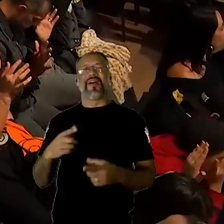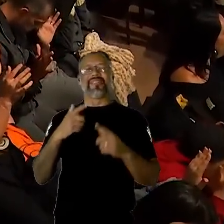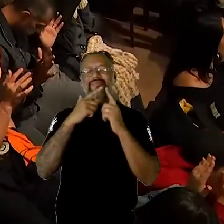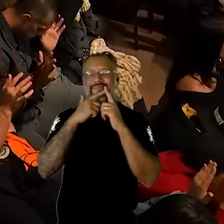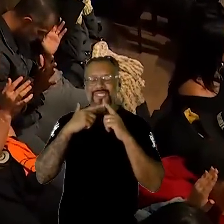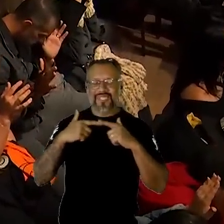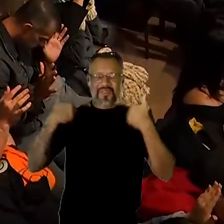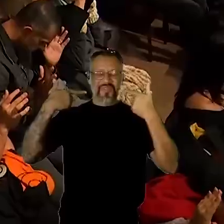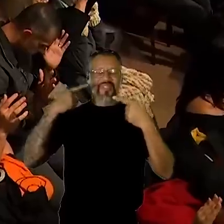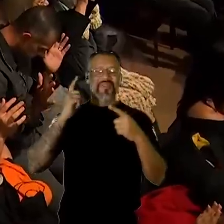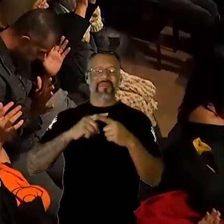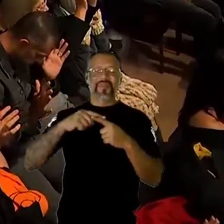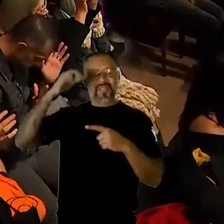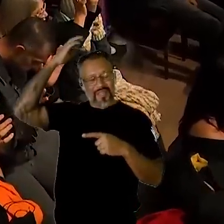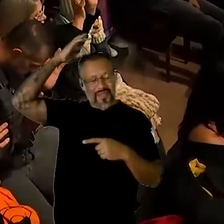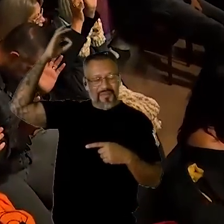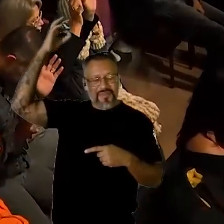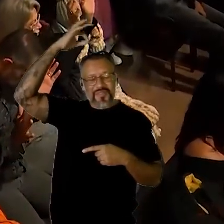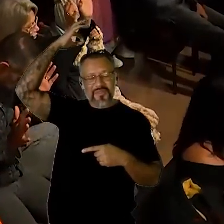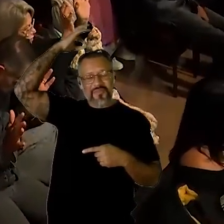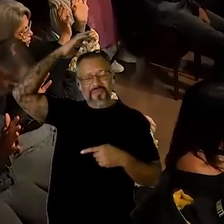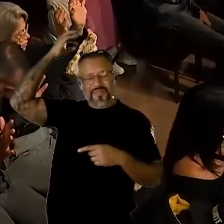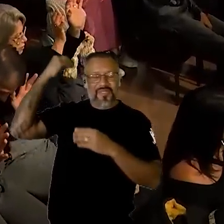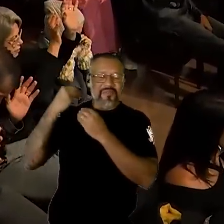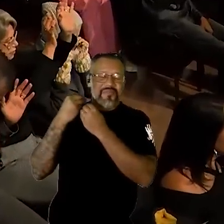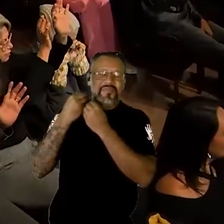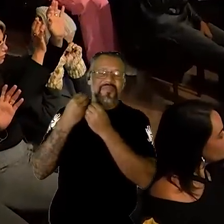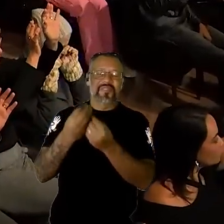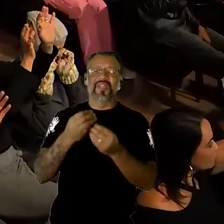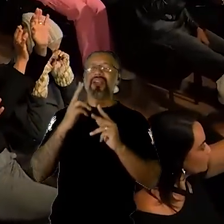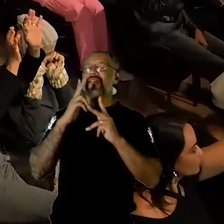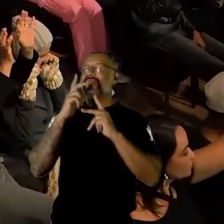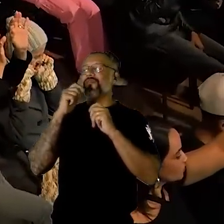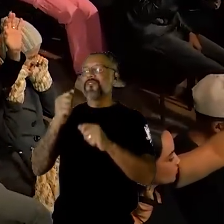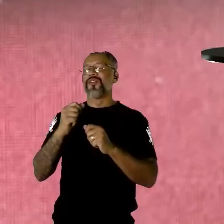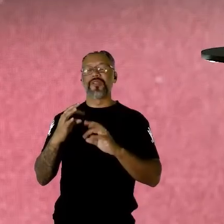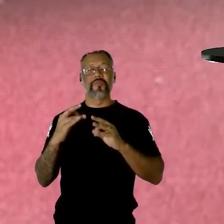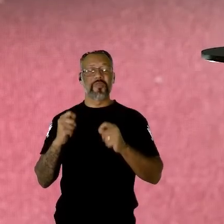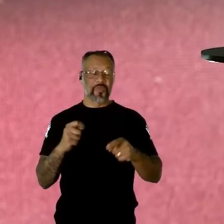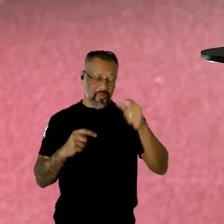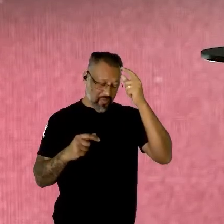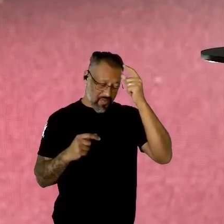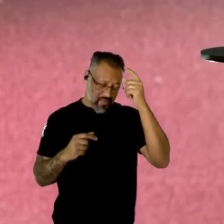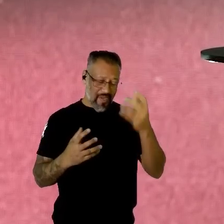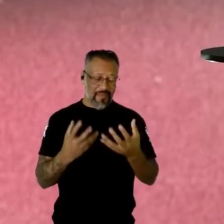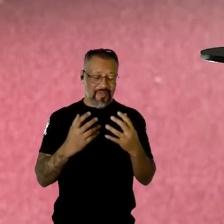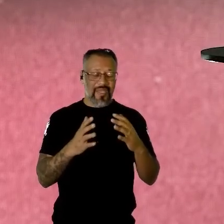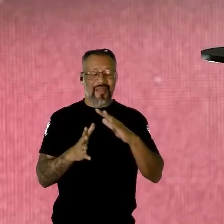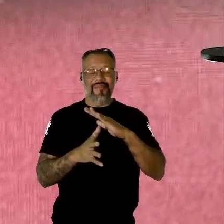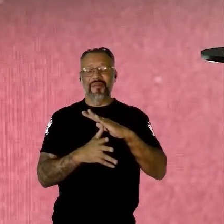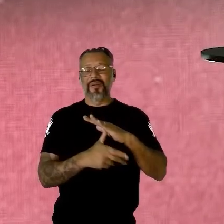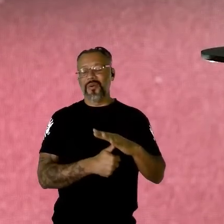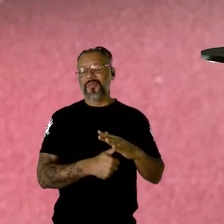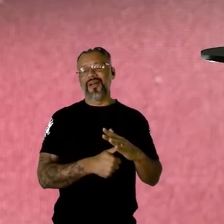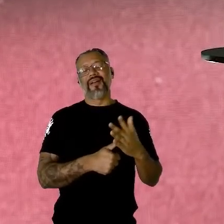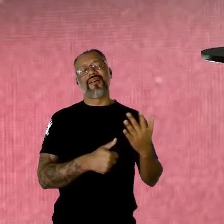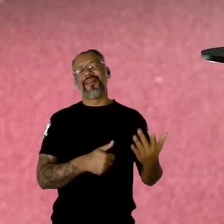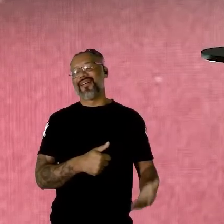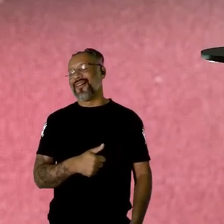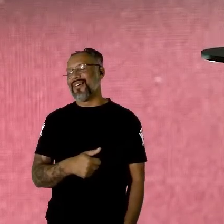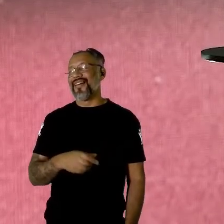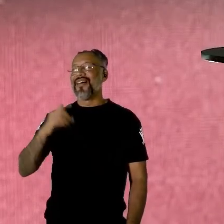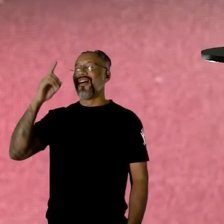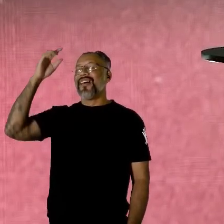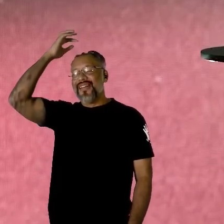por quê Porque o espírito santo vai te repondo tudo que a vida tira tudo que o diabo tira tudo que a dor do dia tira o diabo tira de um lado e